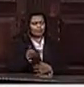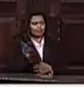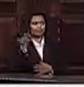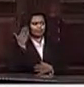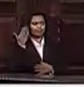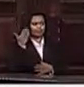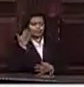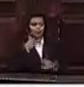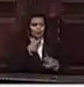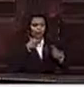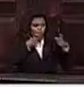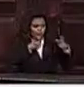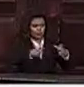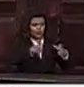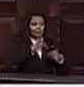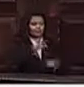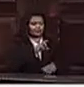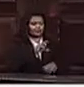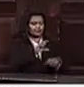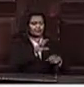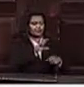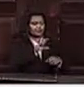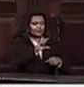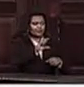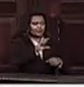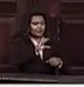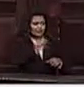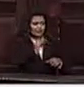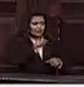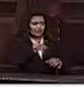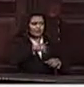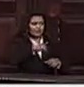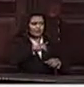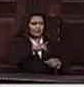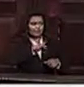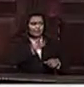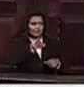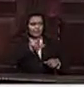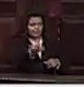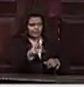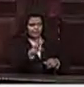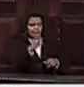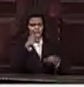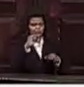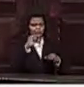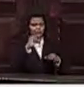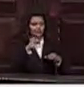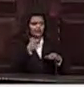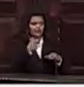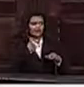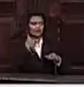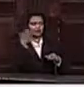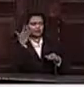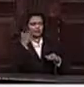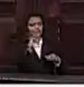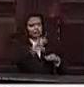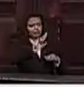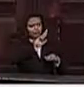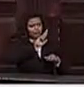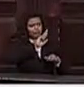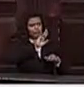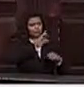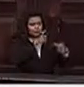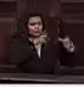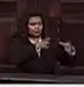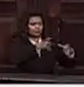Campinho, tive a felicidade de trabalhar ali e de lutar contra a milícia. E hoje, essa guerra